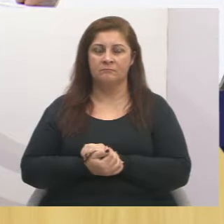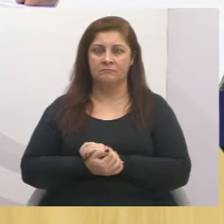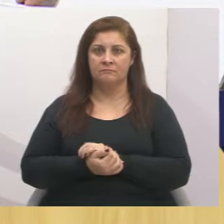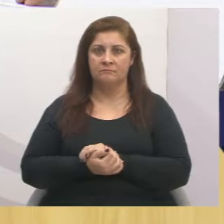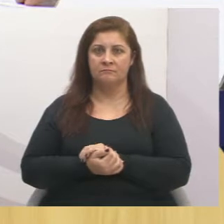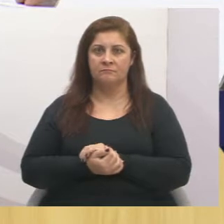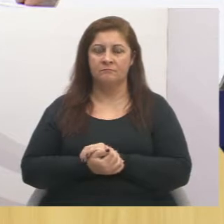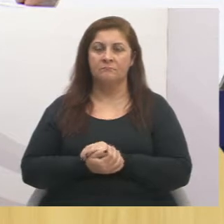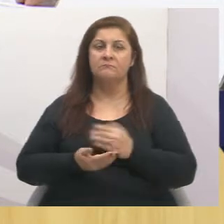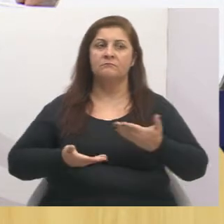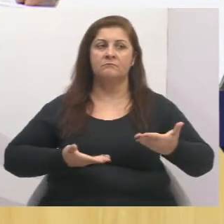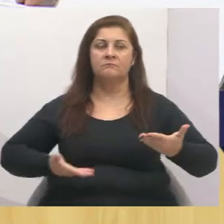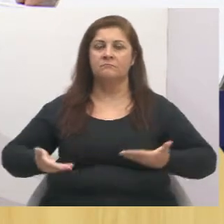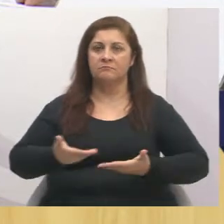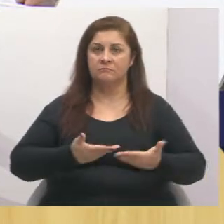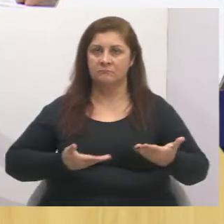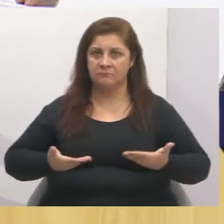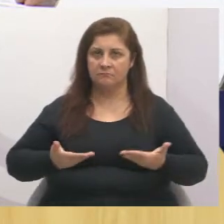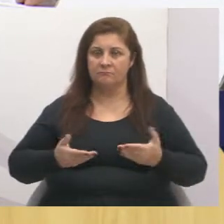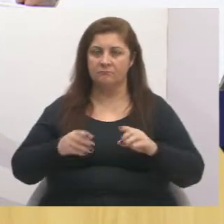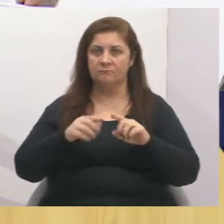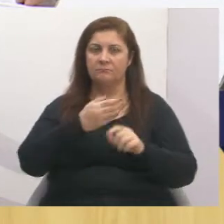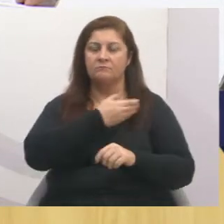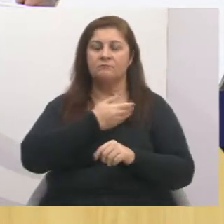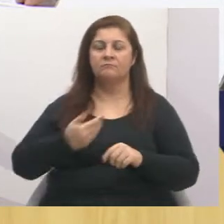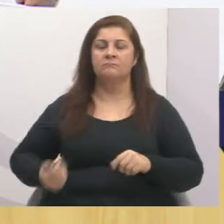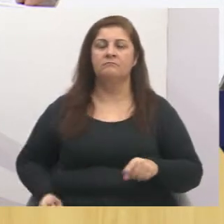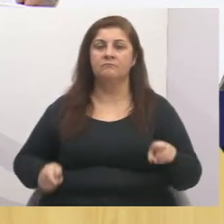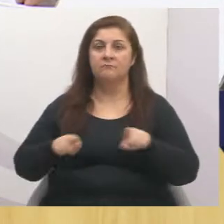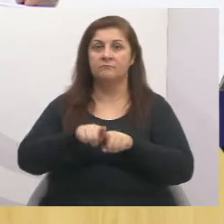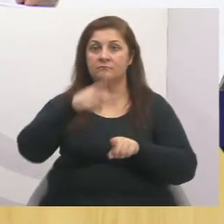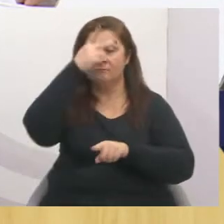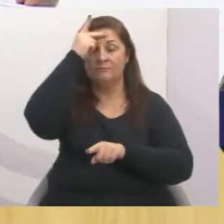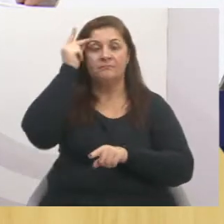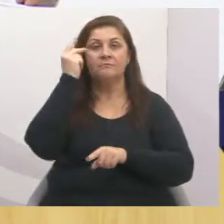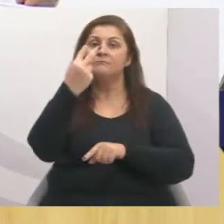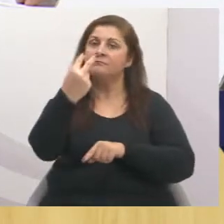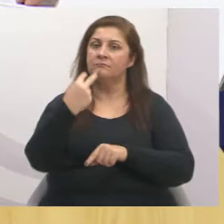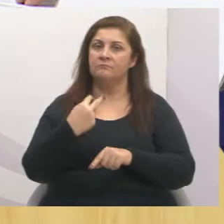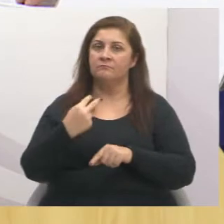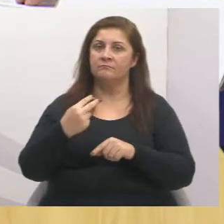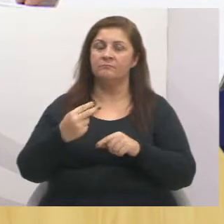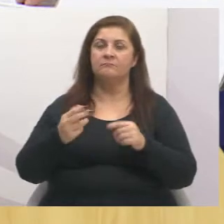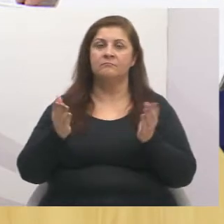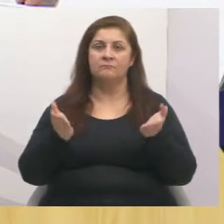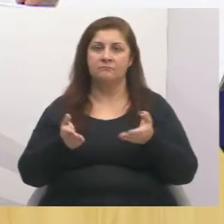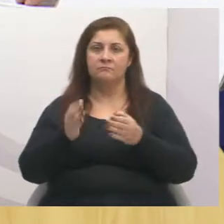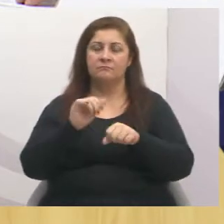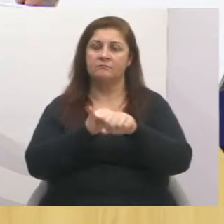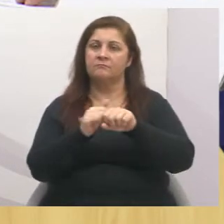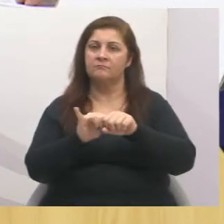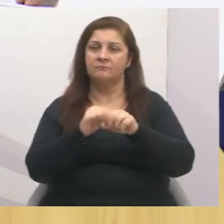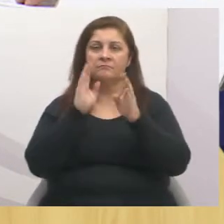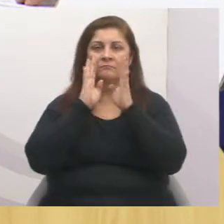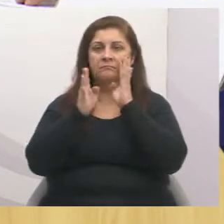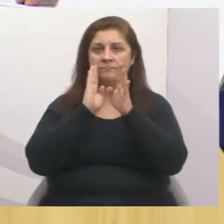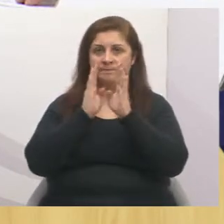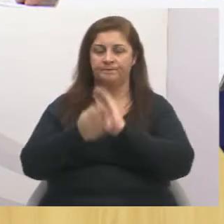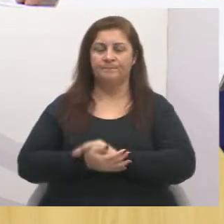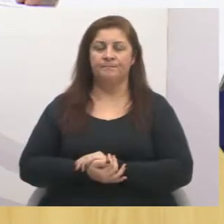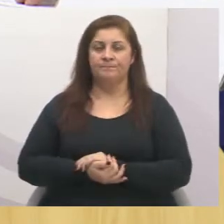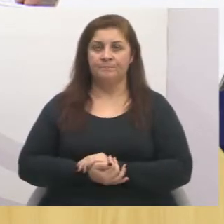E servidores e todo o público que nos assiste pela TV Câmara Jacareí e pelos canais de YouTube e Facebook.